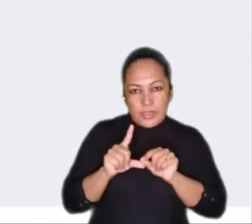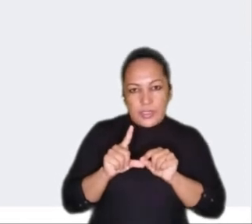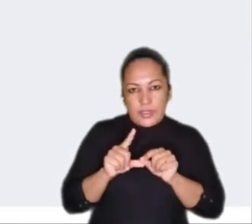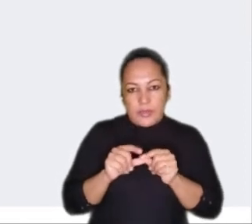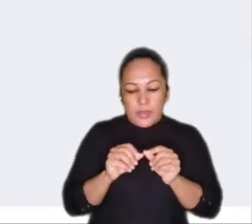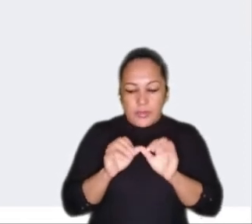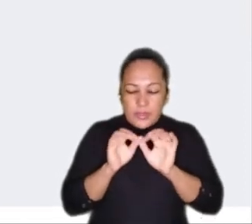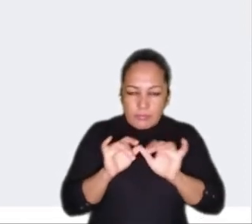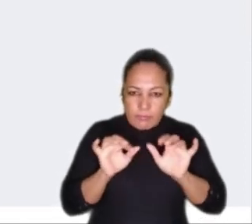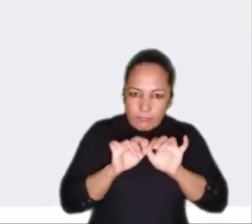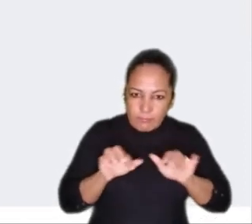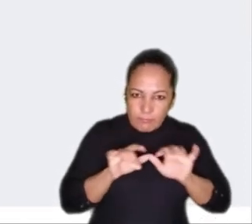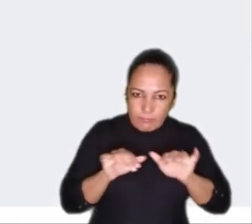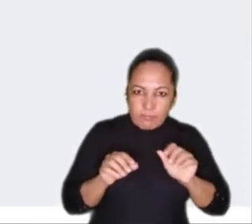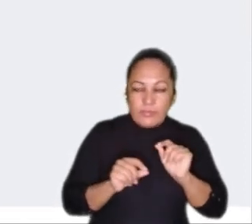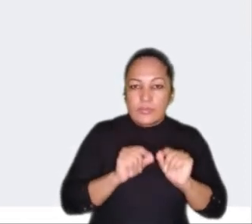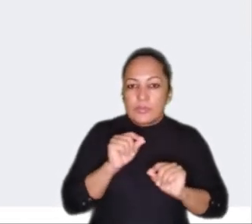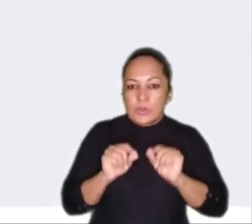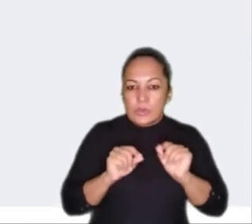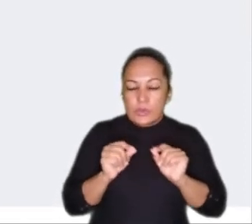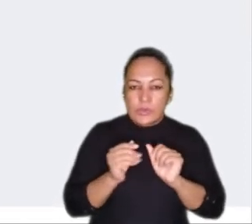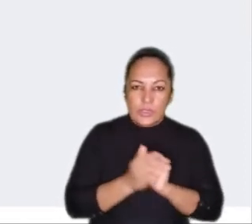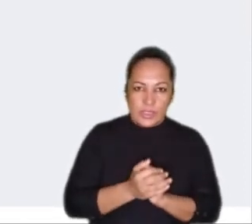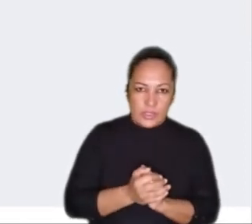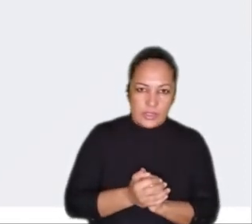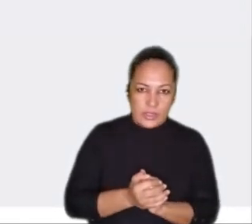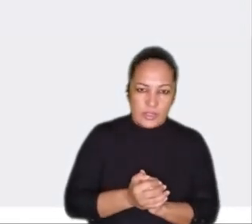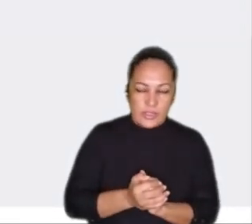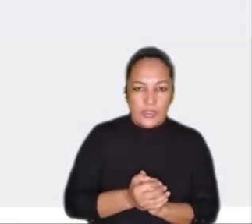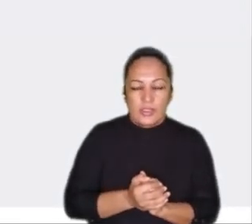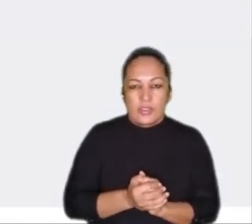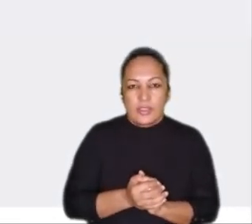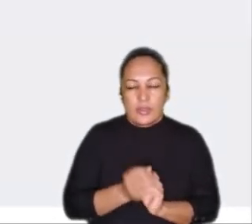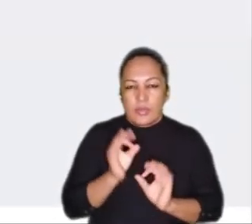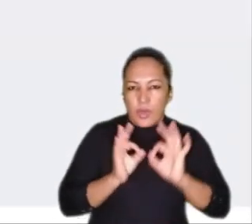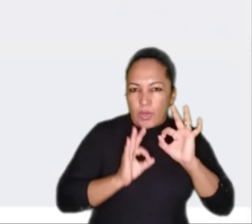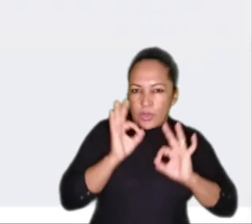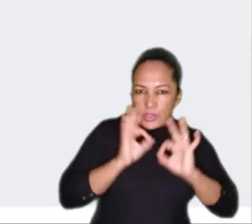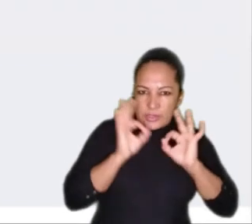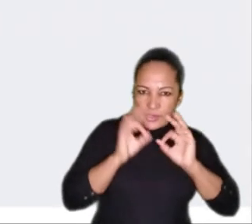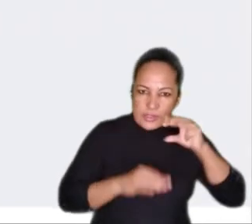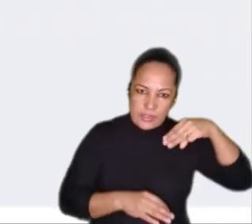para a minha edição de